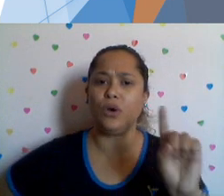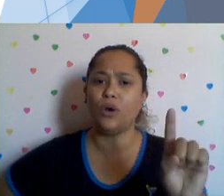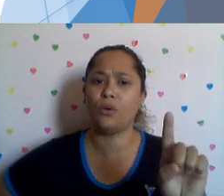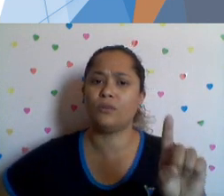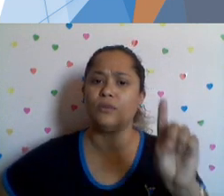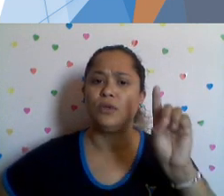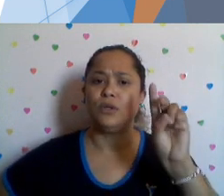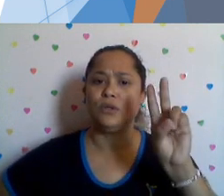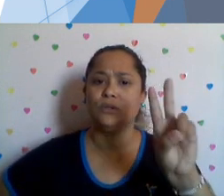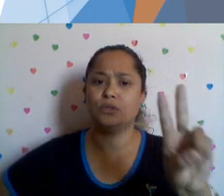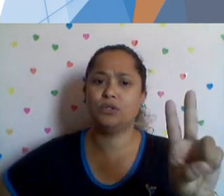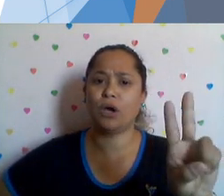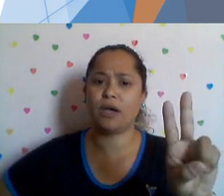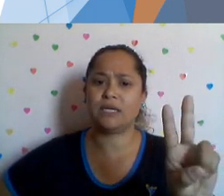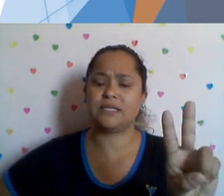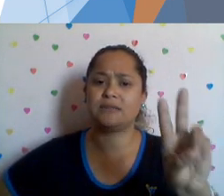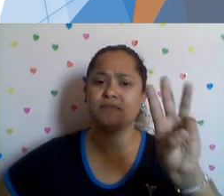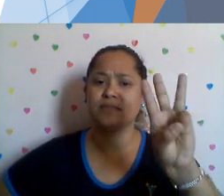temos